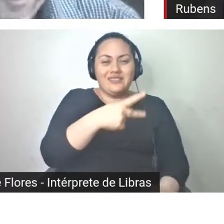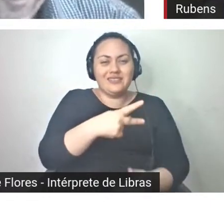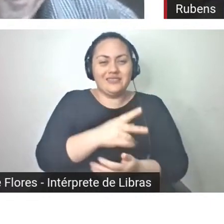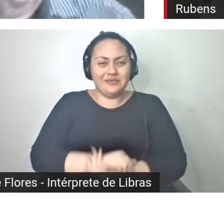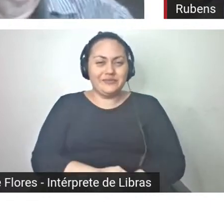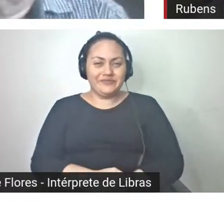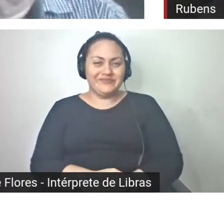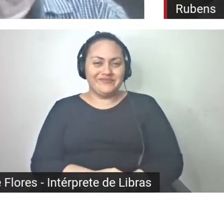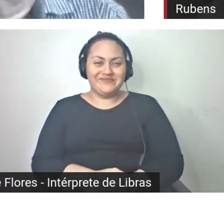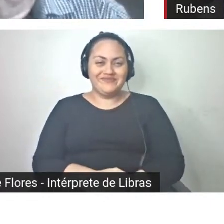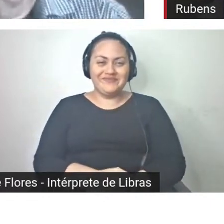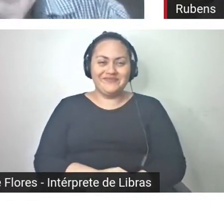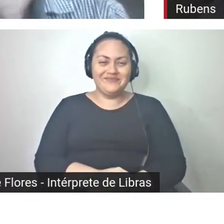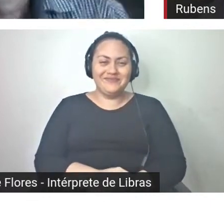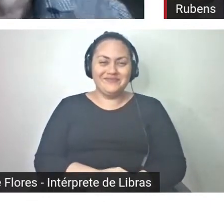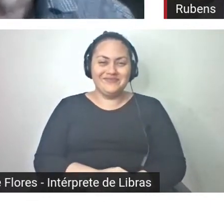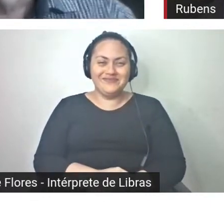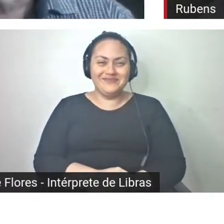reality.